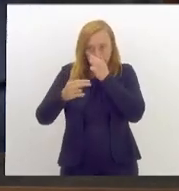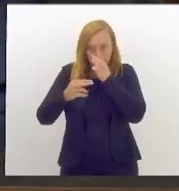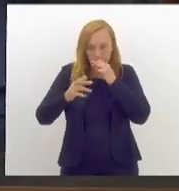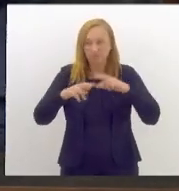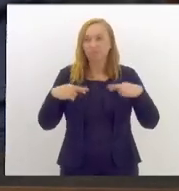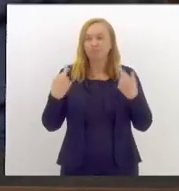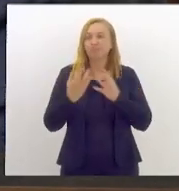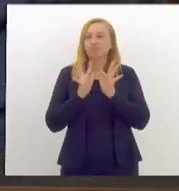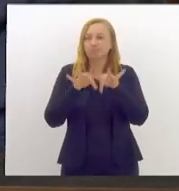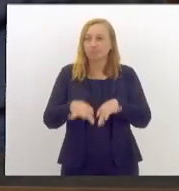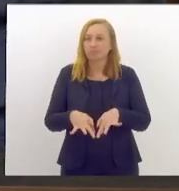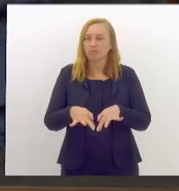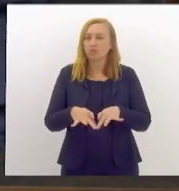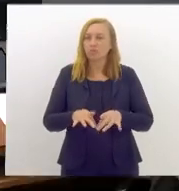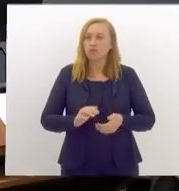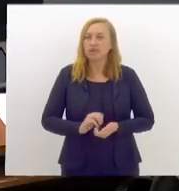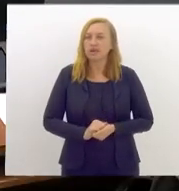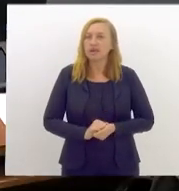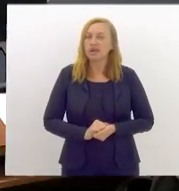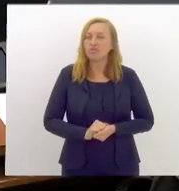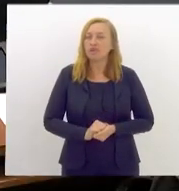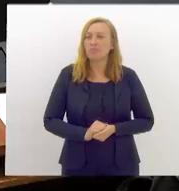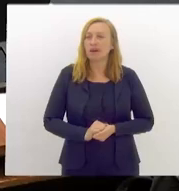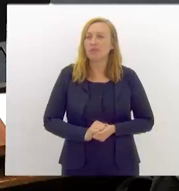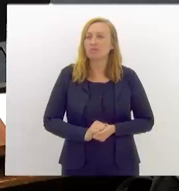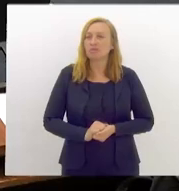está encerrada a sessão